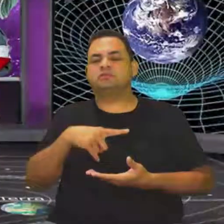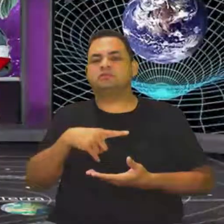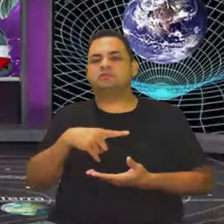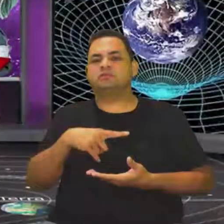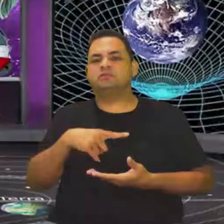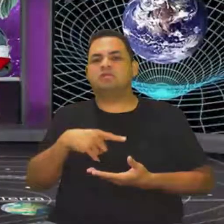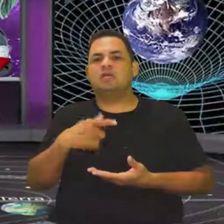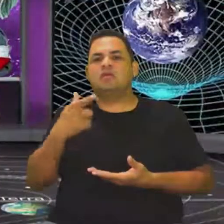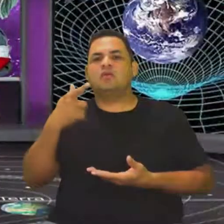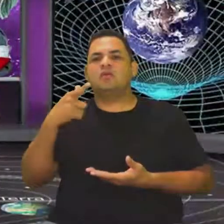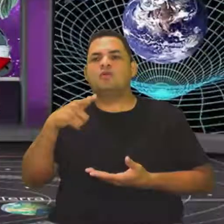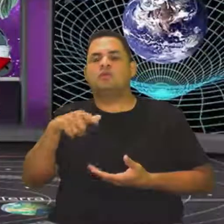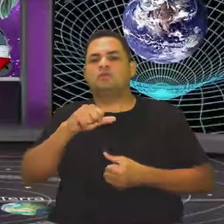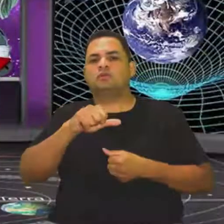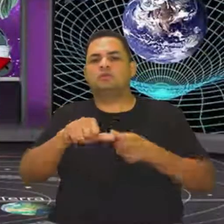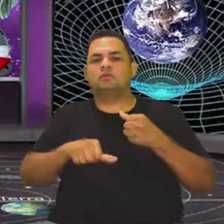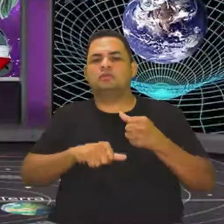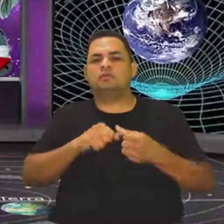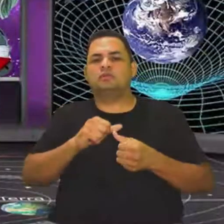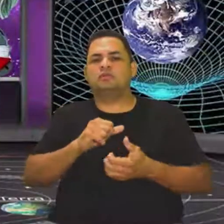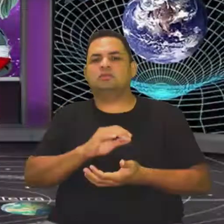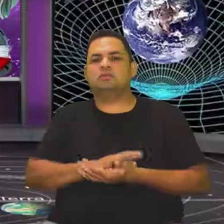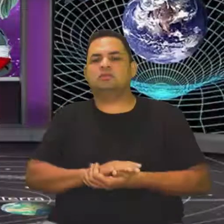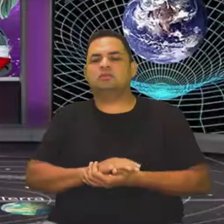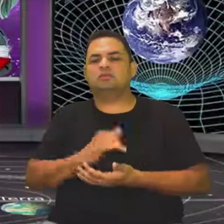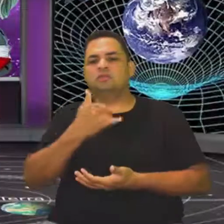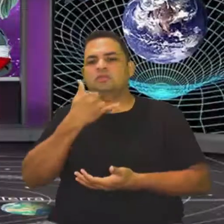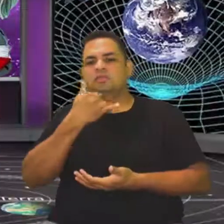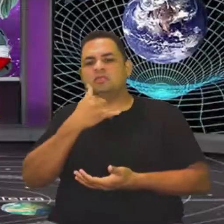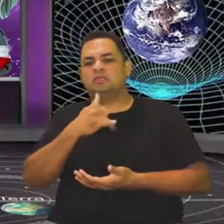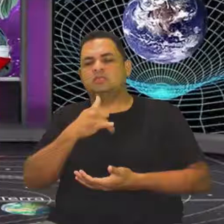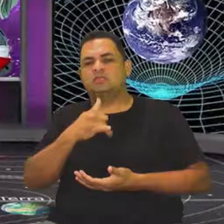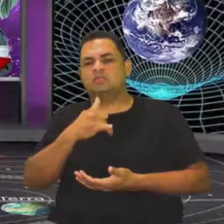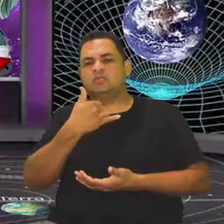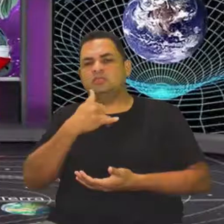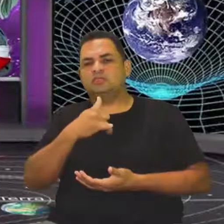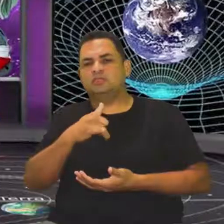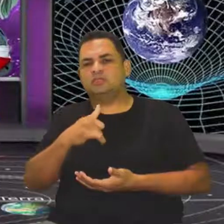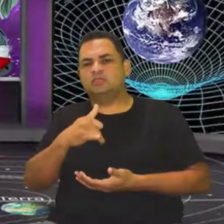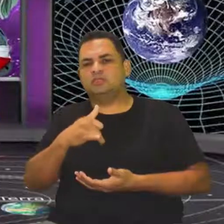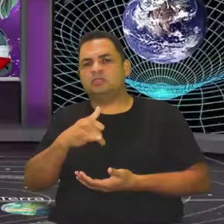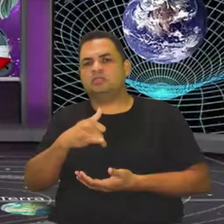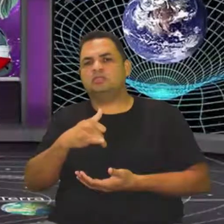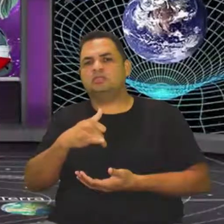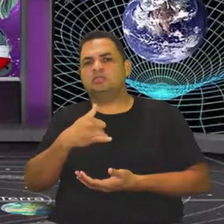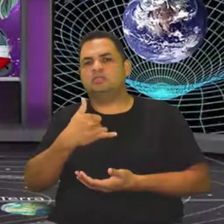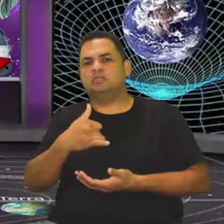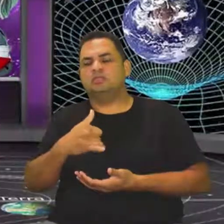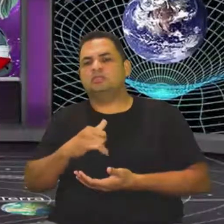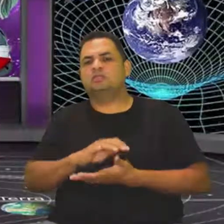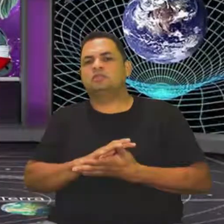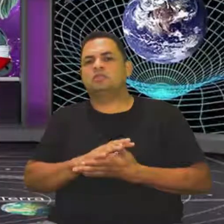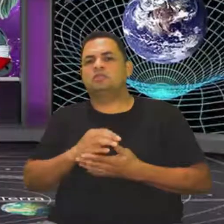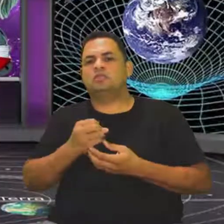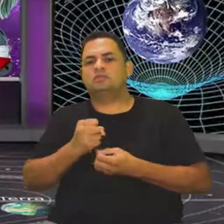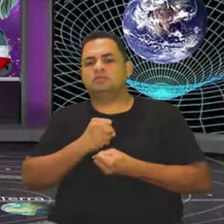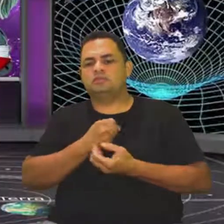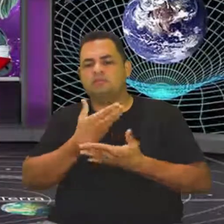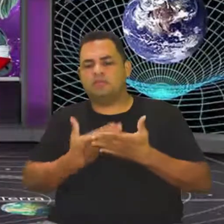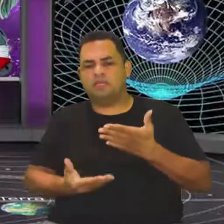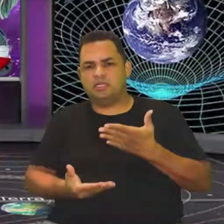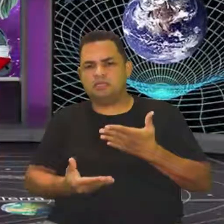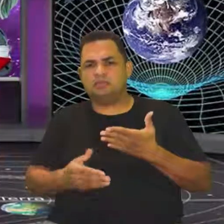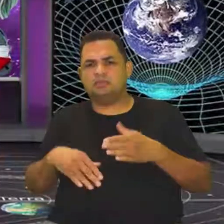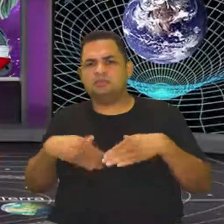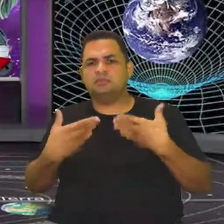você não consiga transformar muita energia elétrica em energia luminosa, e essa energia ela se dissipa ali em energia